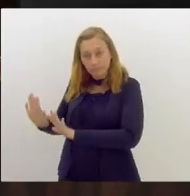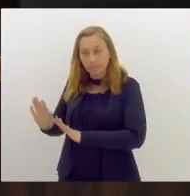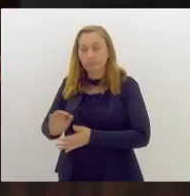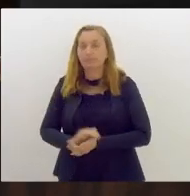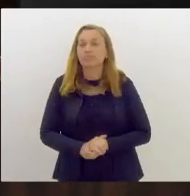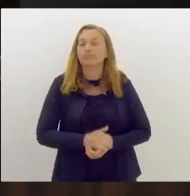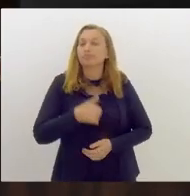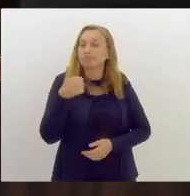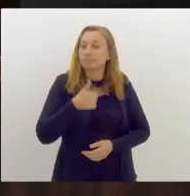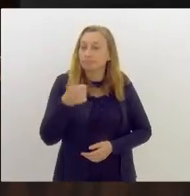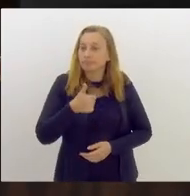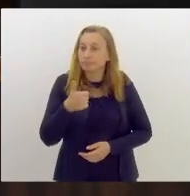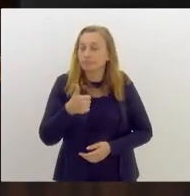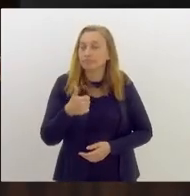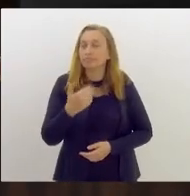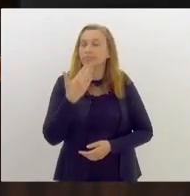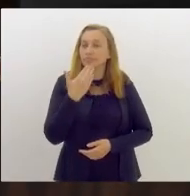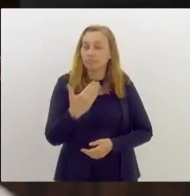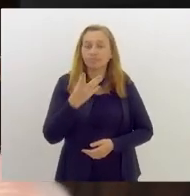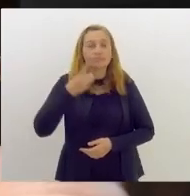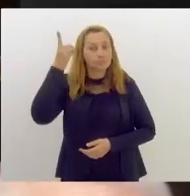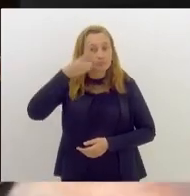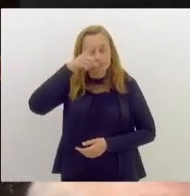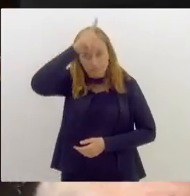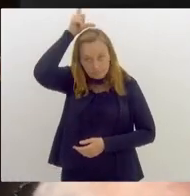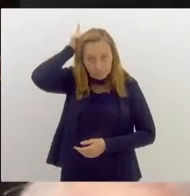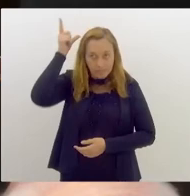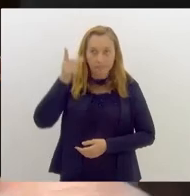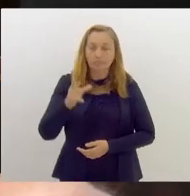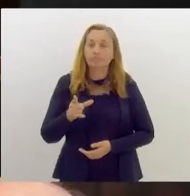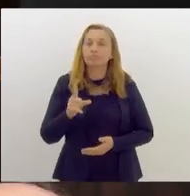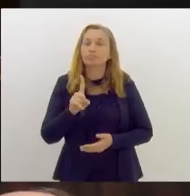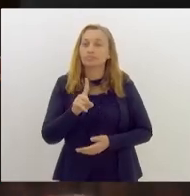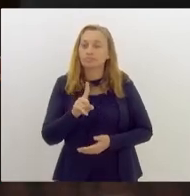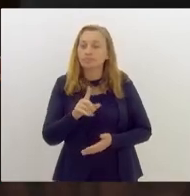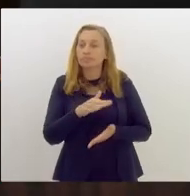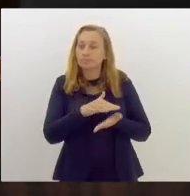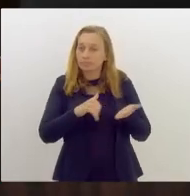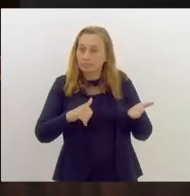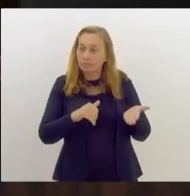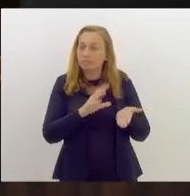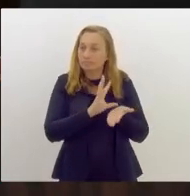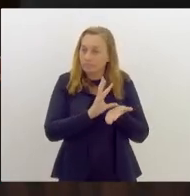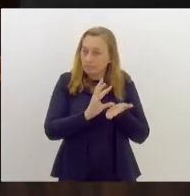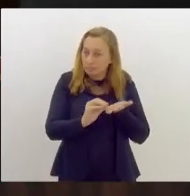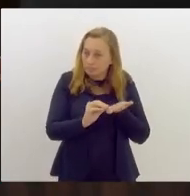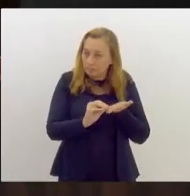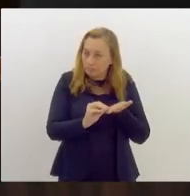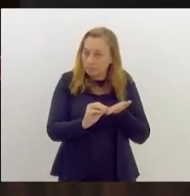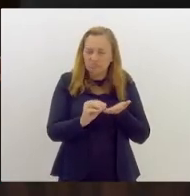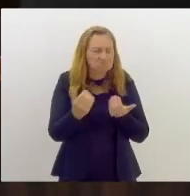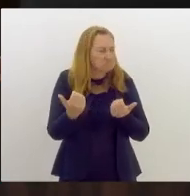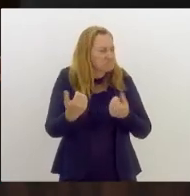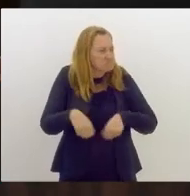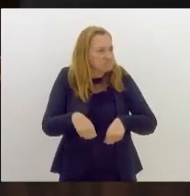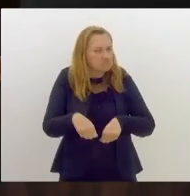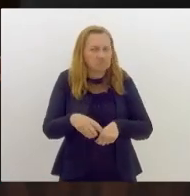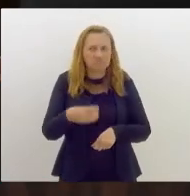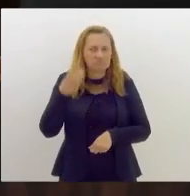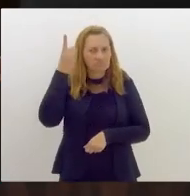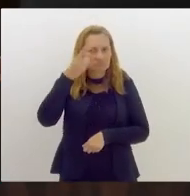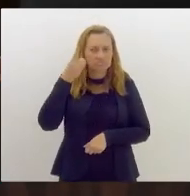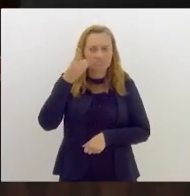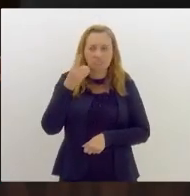atendendo a uma solicitação Deputado Luiz Paulo está retirado não precisa Deputado